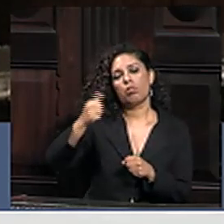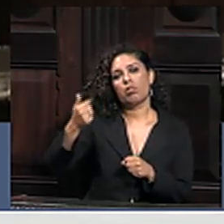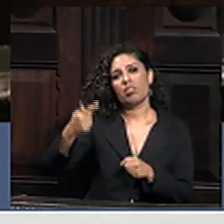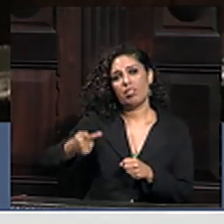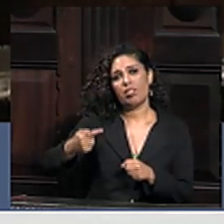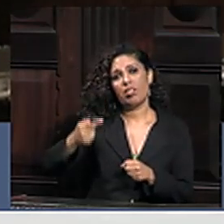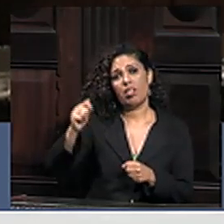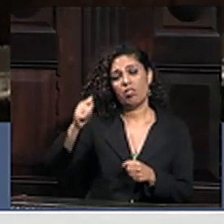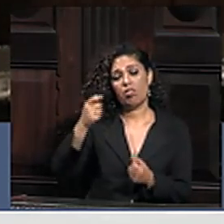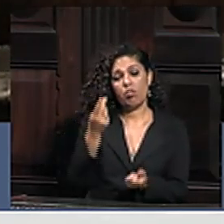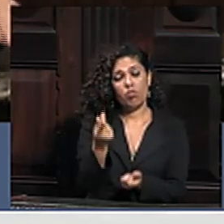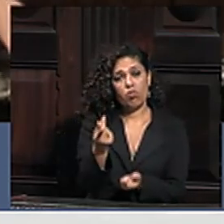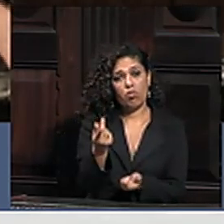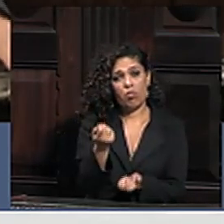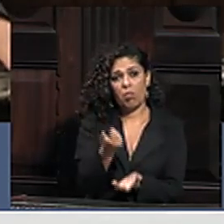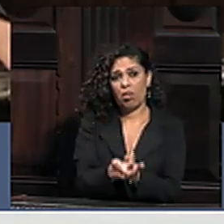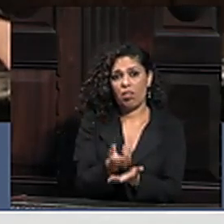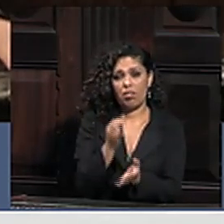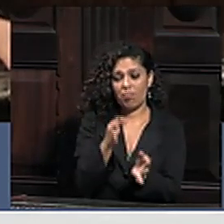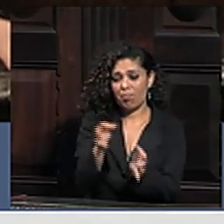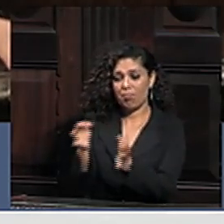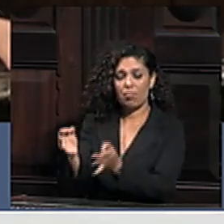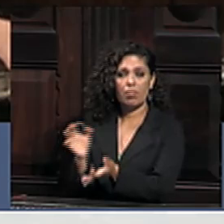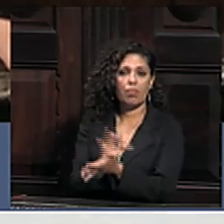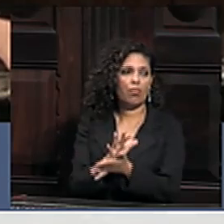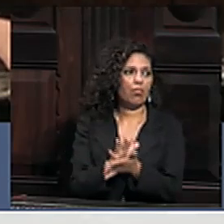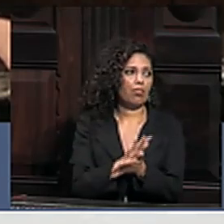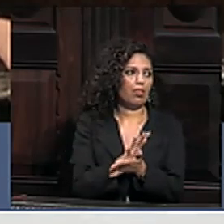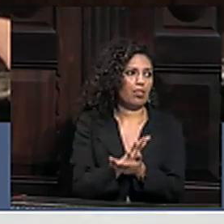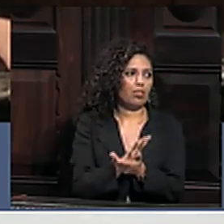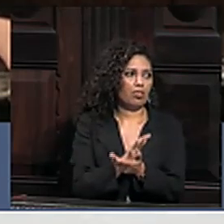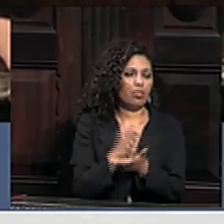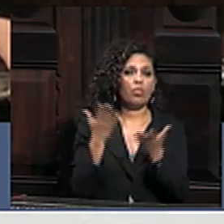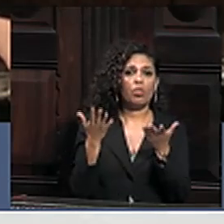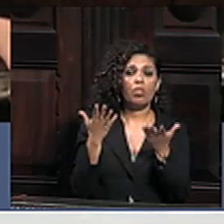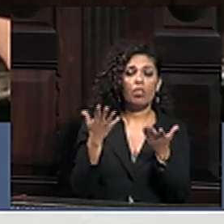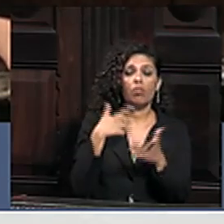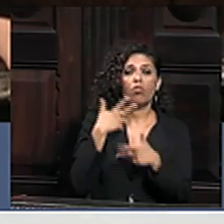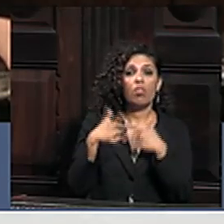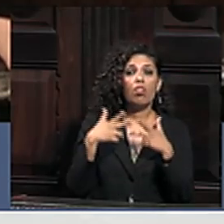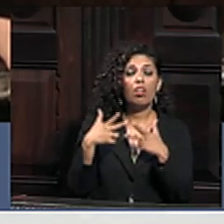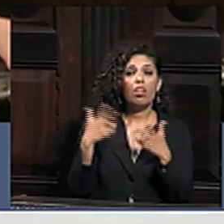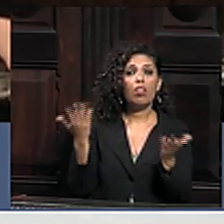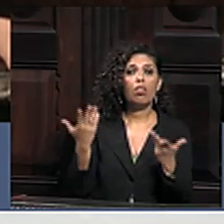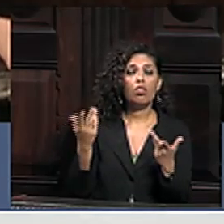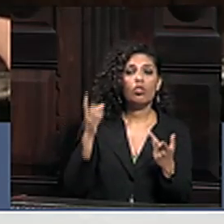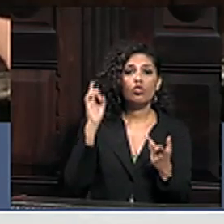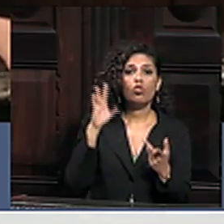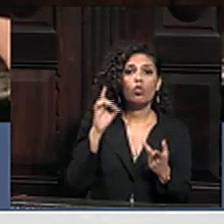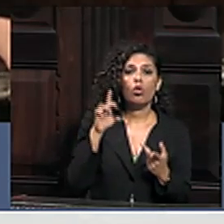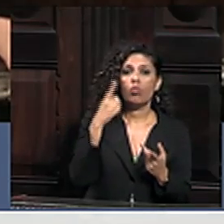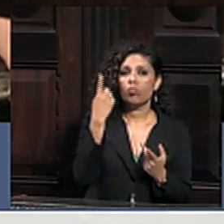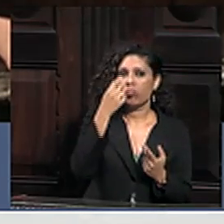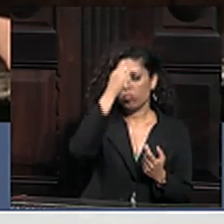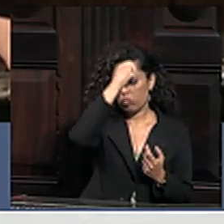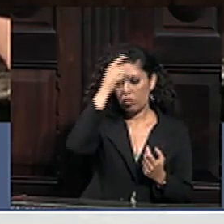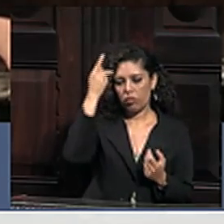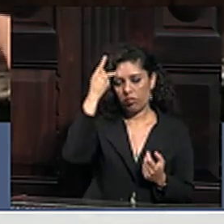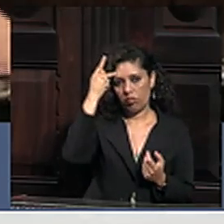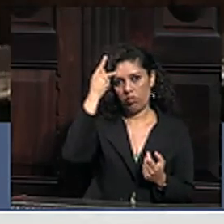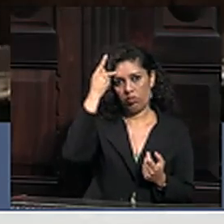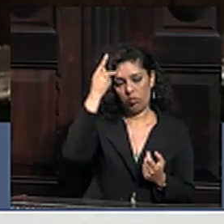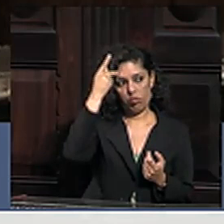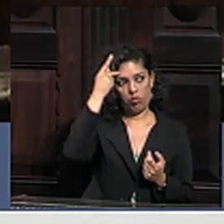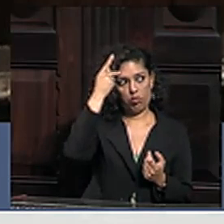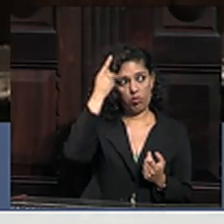folhas salariais. E aqui registrar que é o único prefeito no estado do Rio de Janeiro que paga